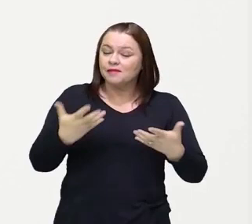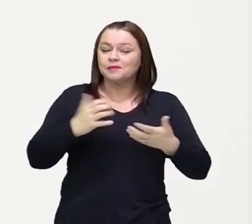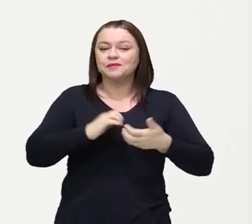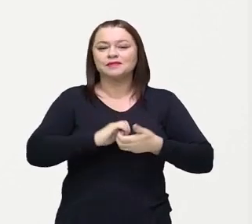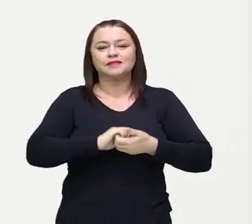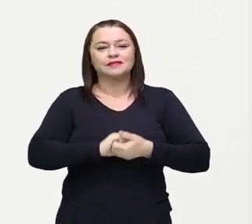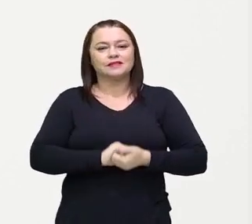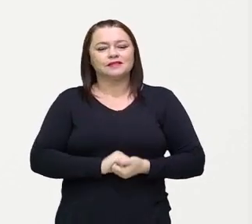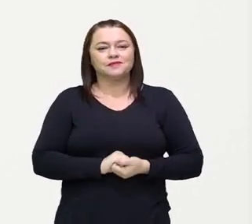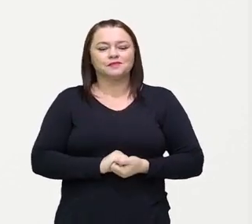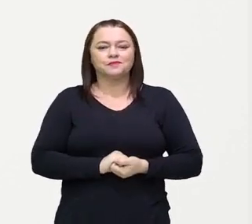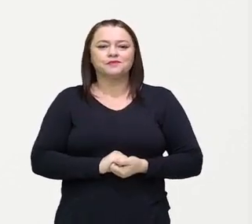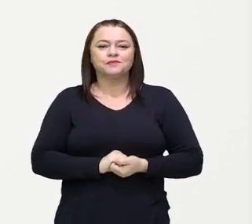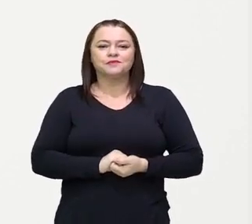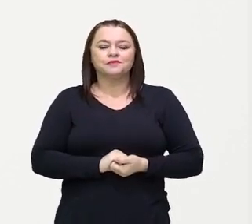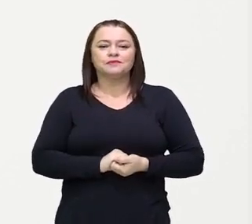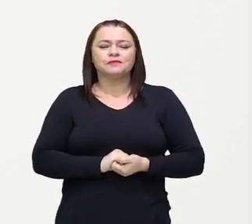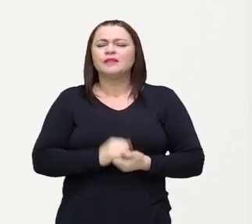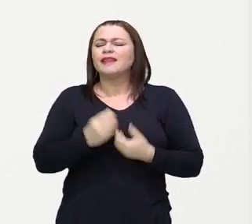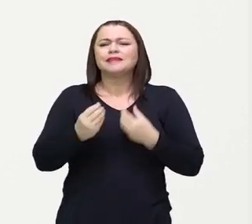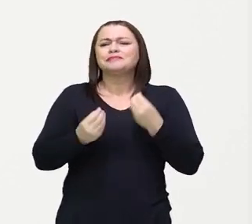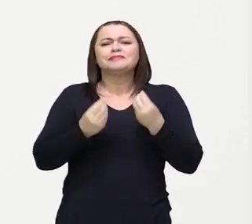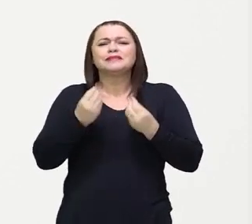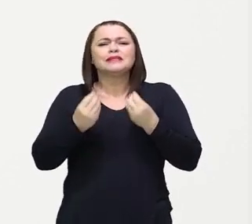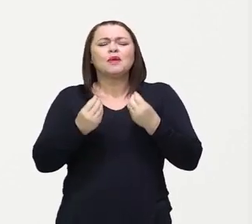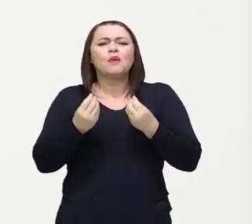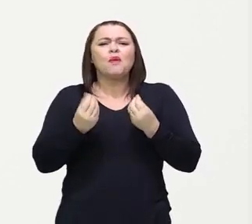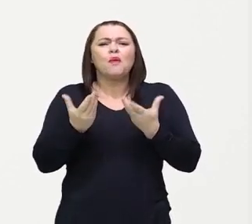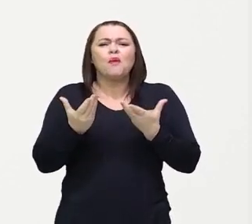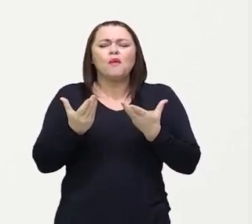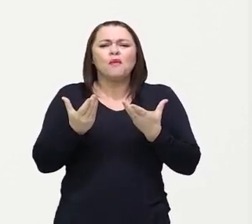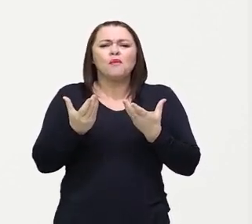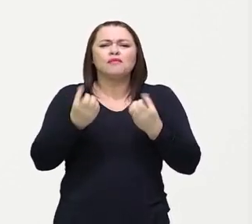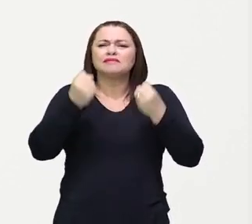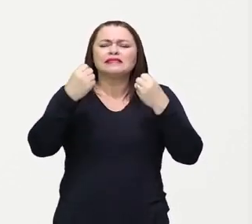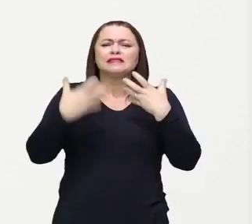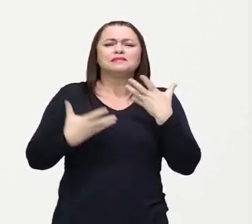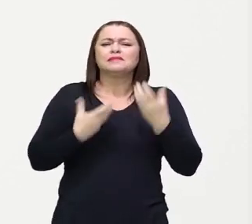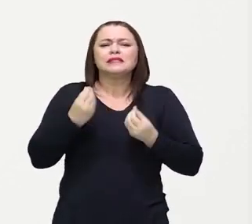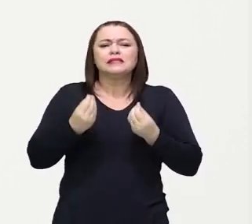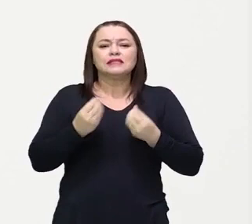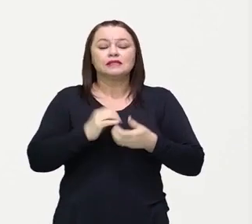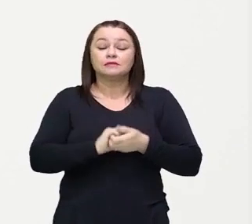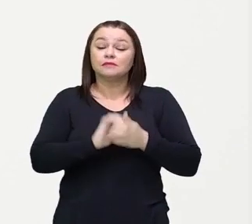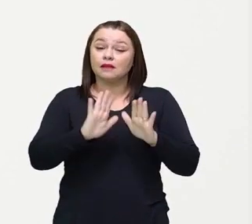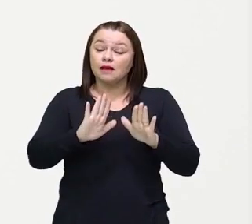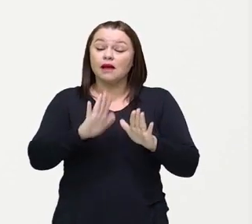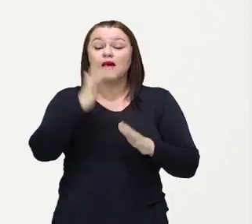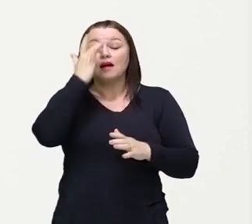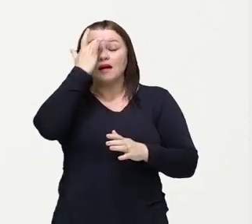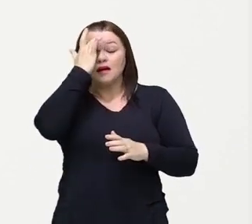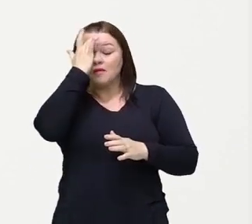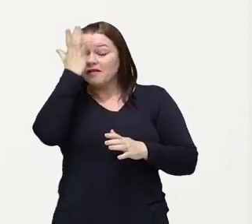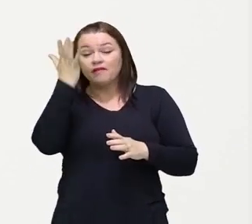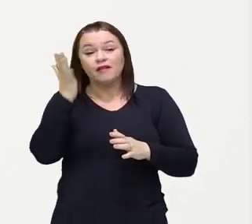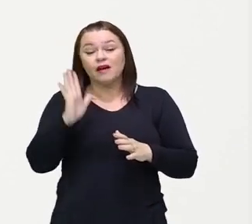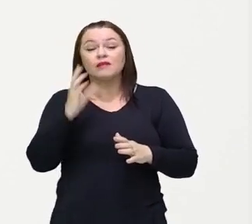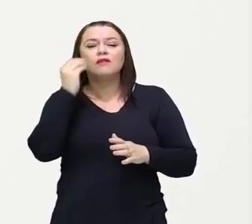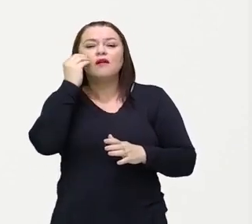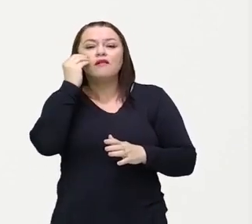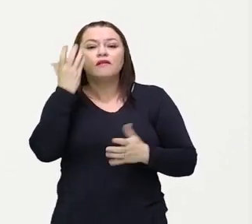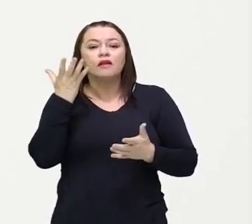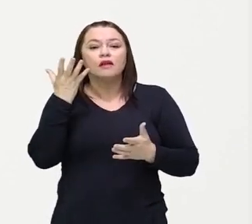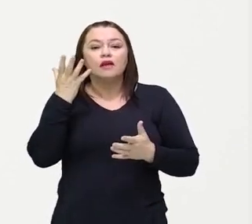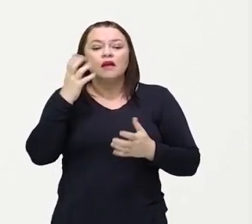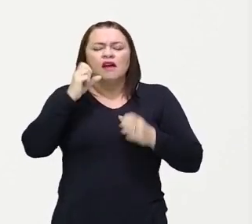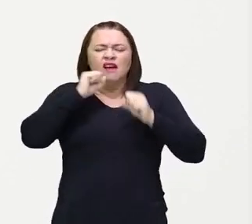expressa emoção. Como assim, professora Edila? Muito simples. Olha só. Ai,